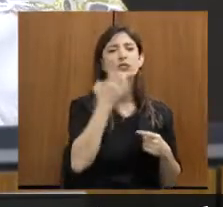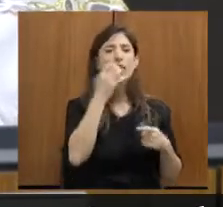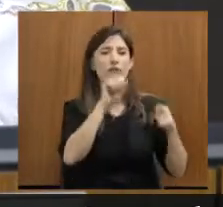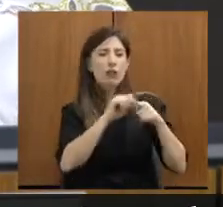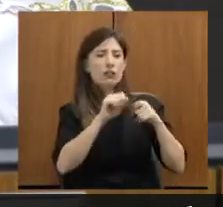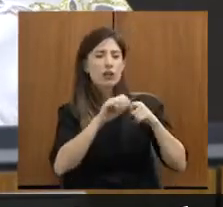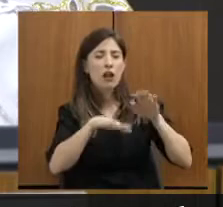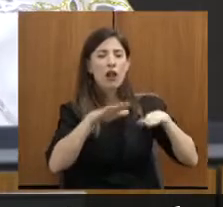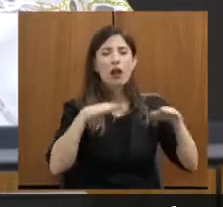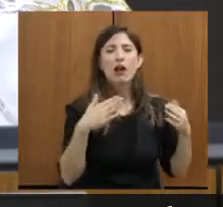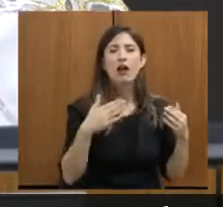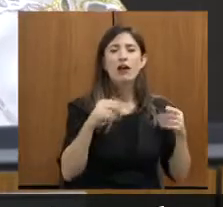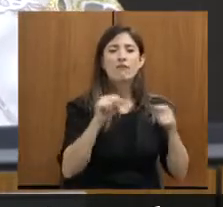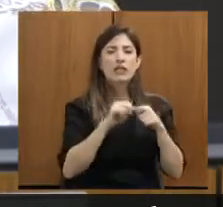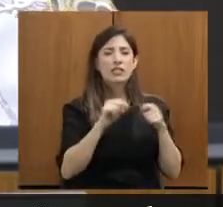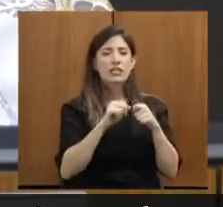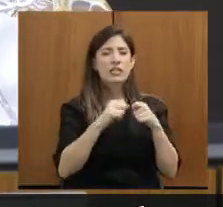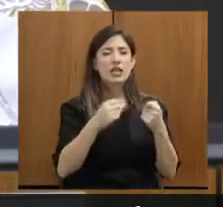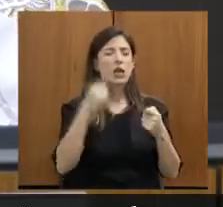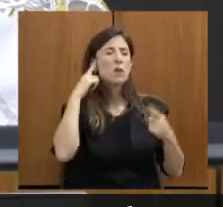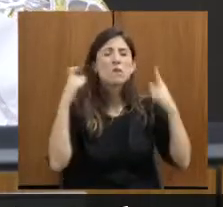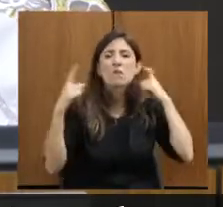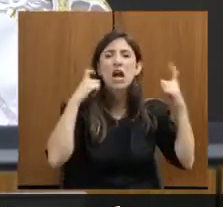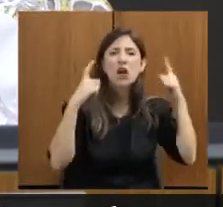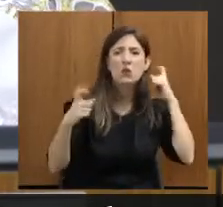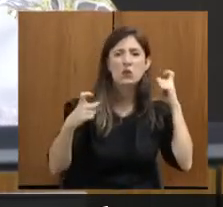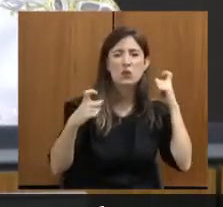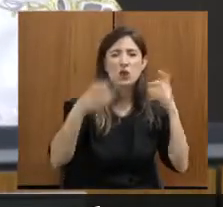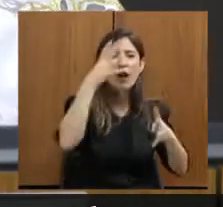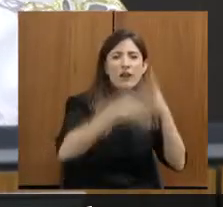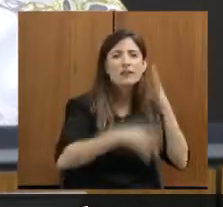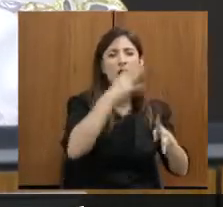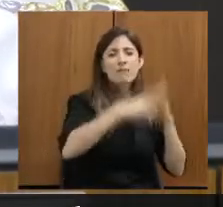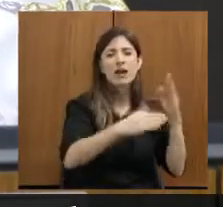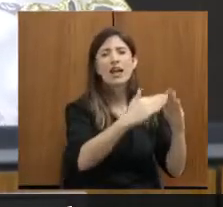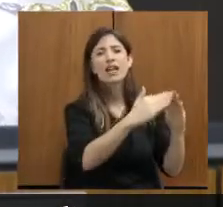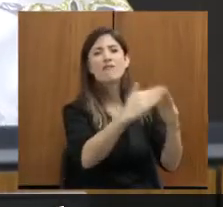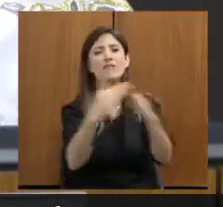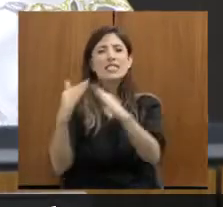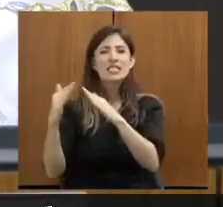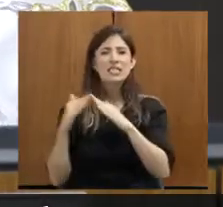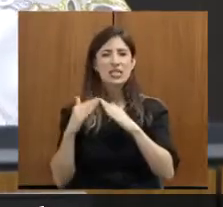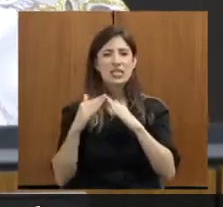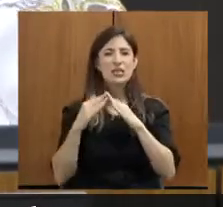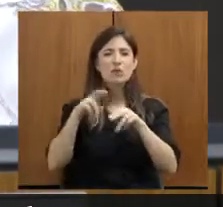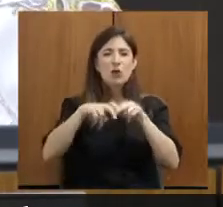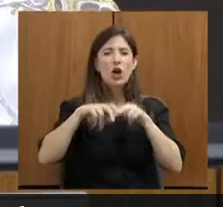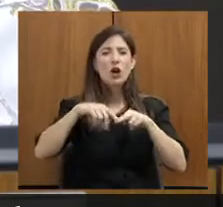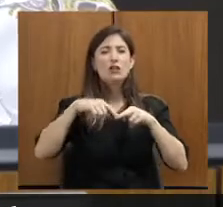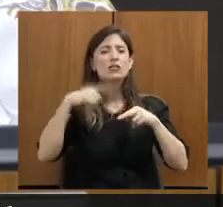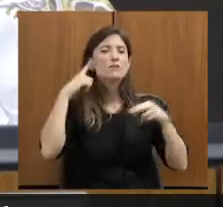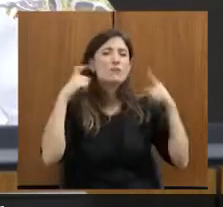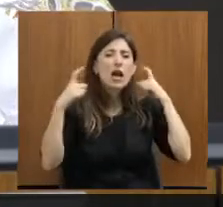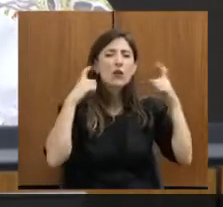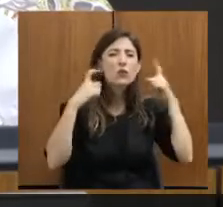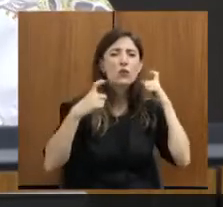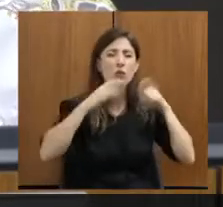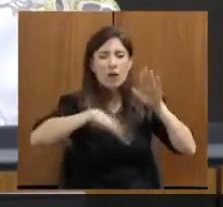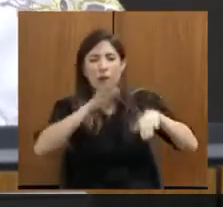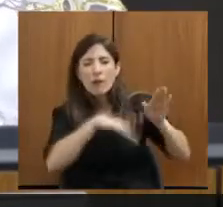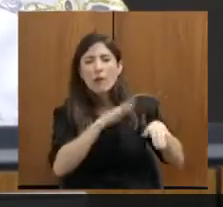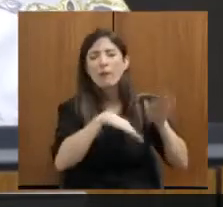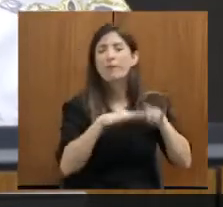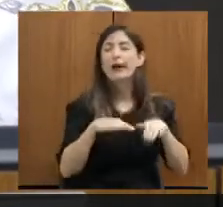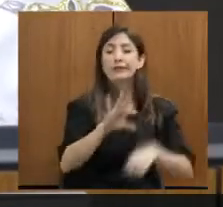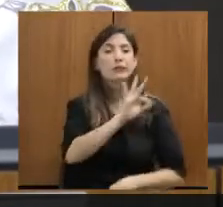que era tudo elétrico que eu estava incomodando os vizinhos com som dos atabaques e Ah e eles entraram